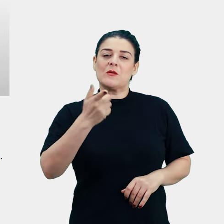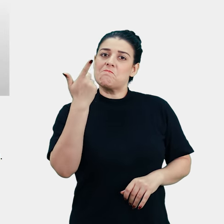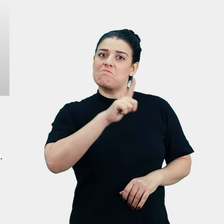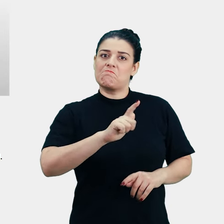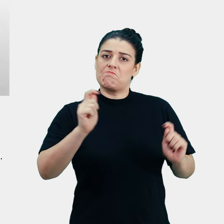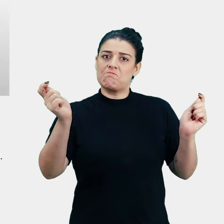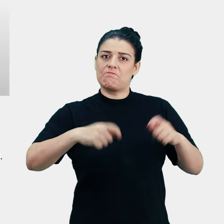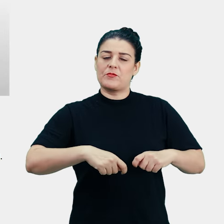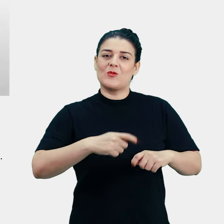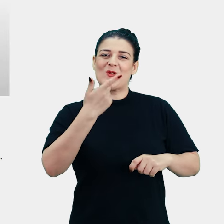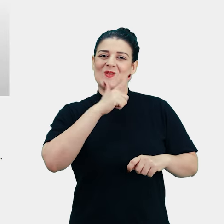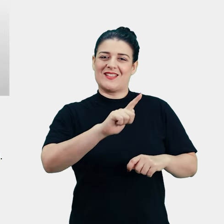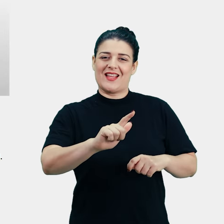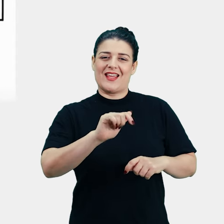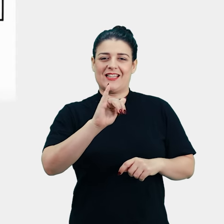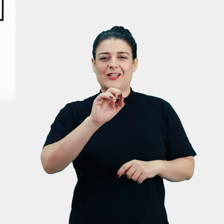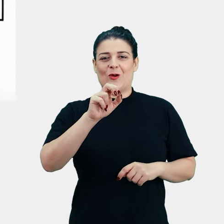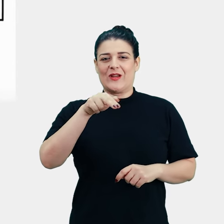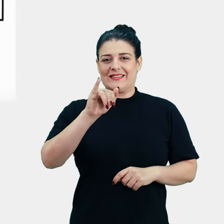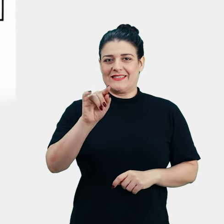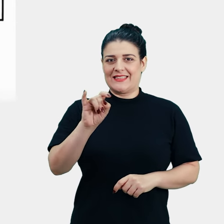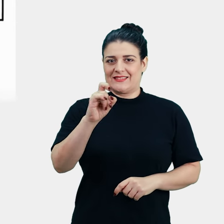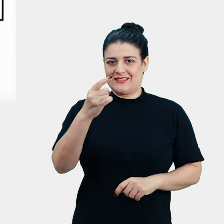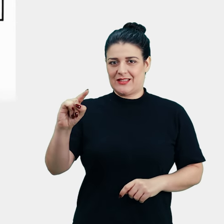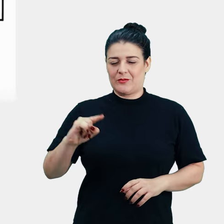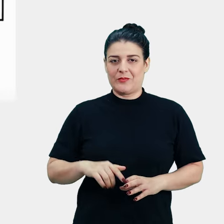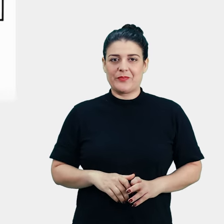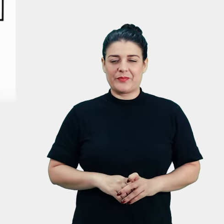boa eficiência de ionização.